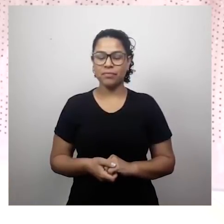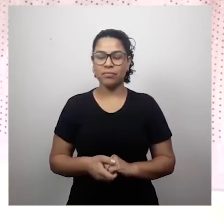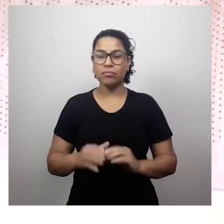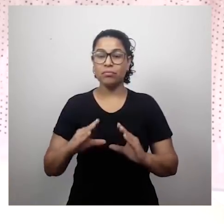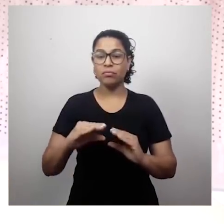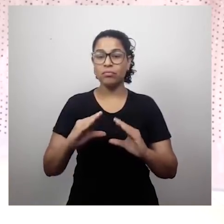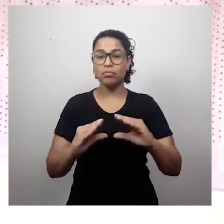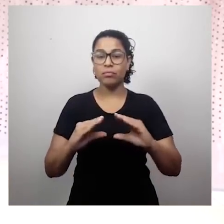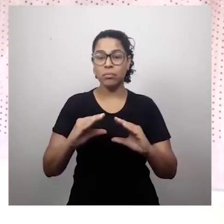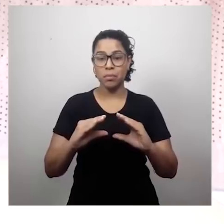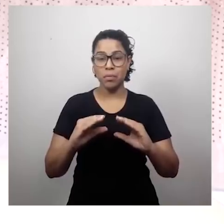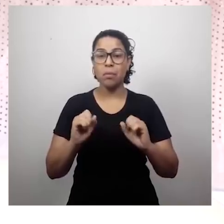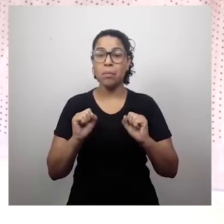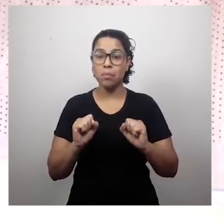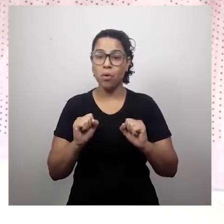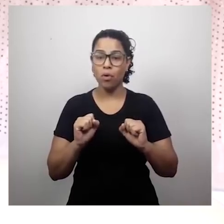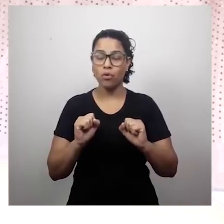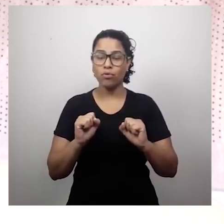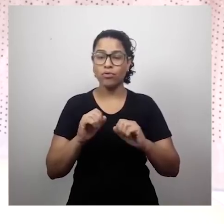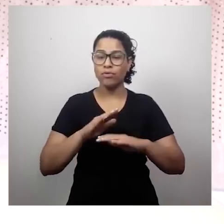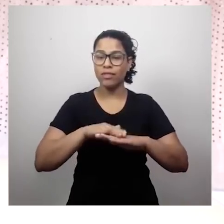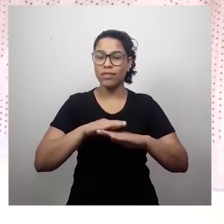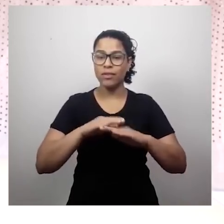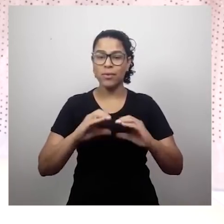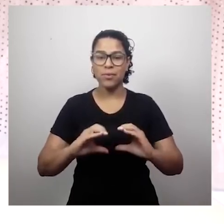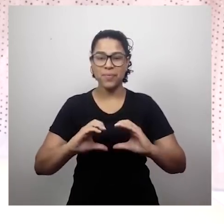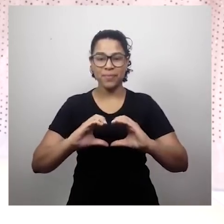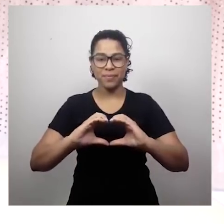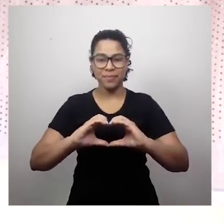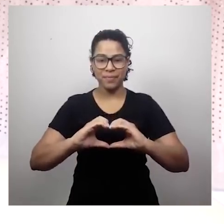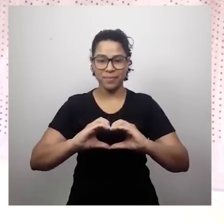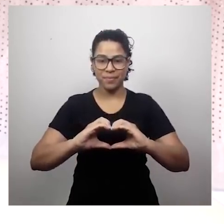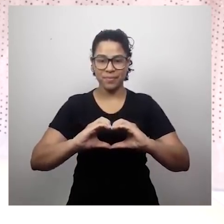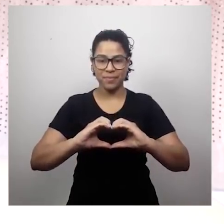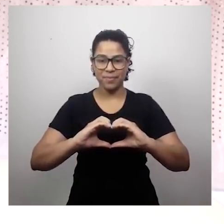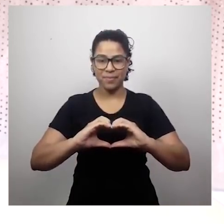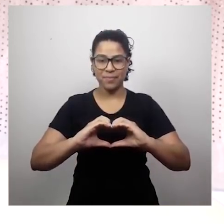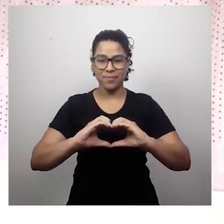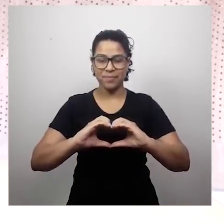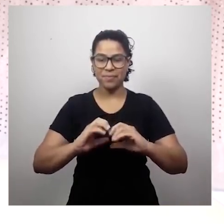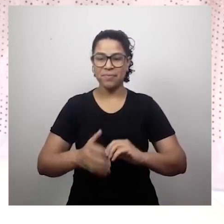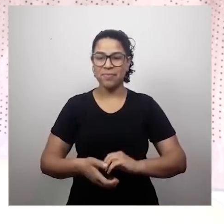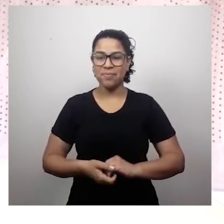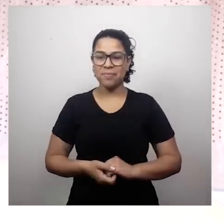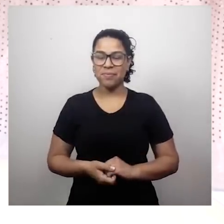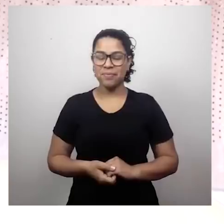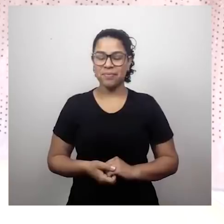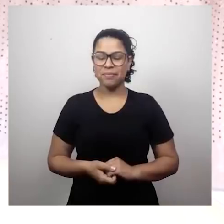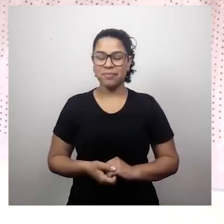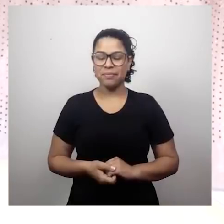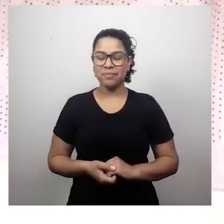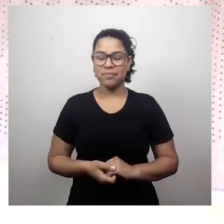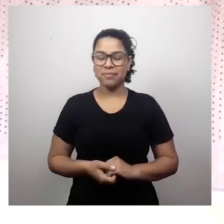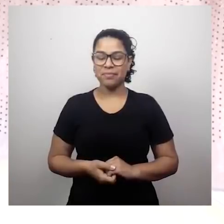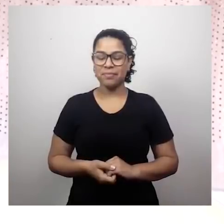Você pode ir moldando e construir um coração.